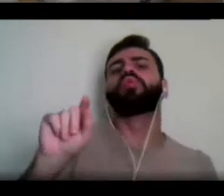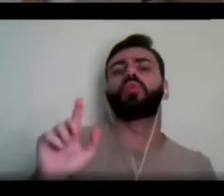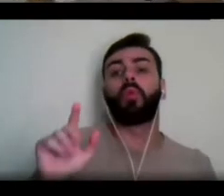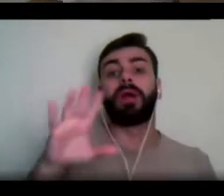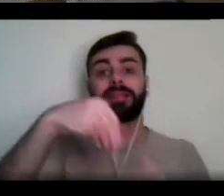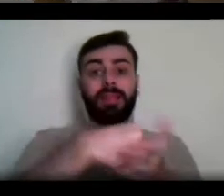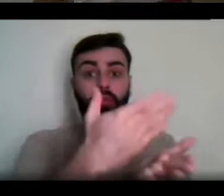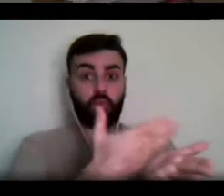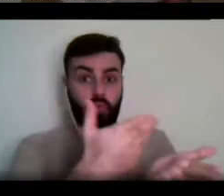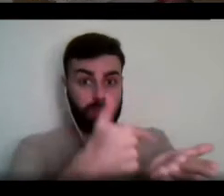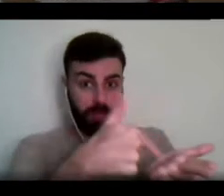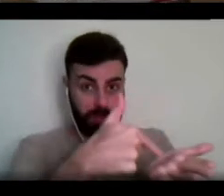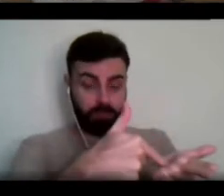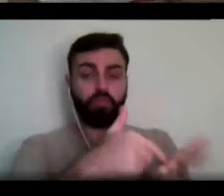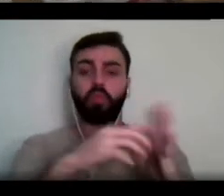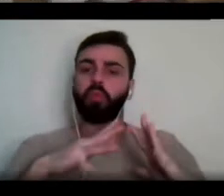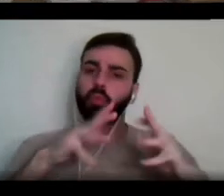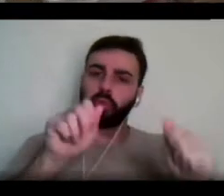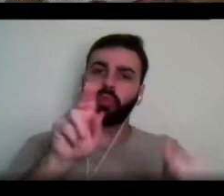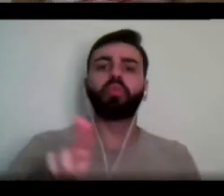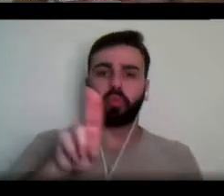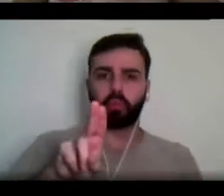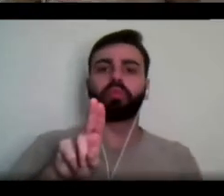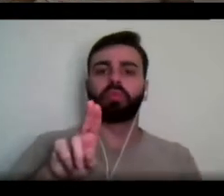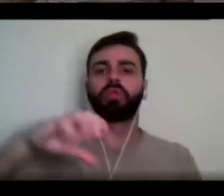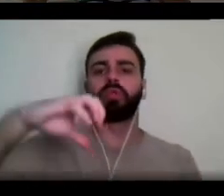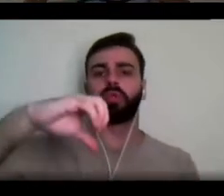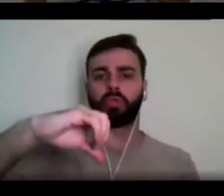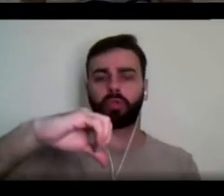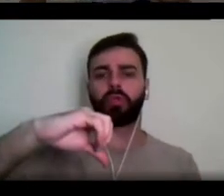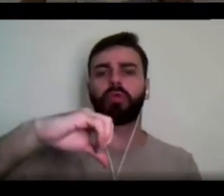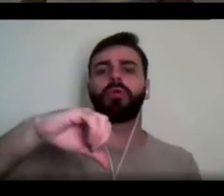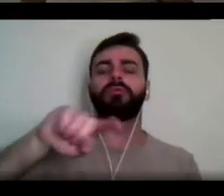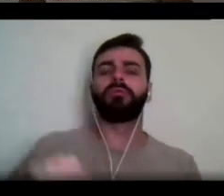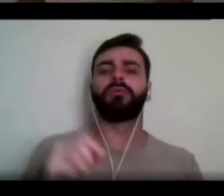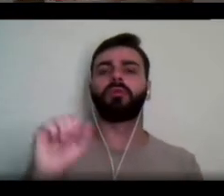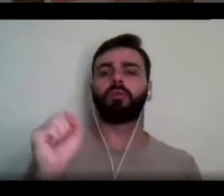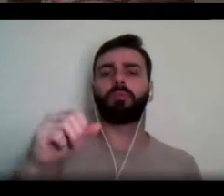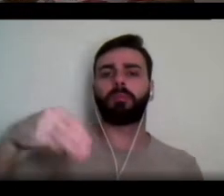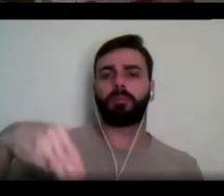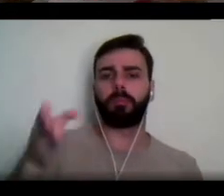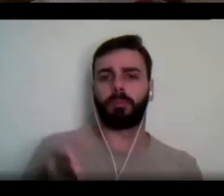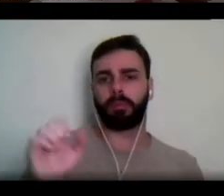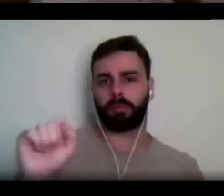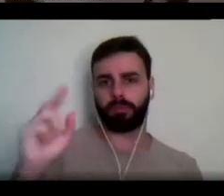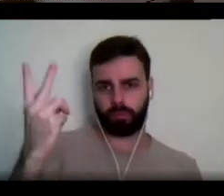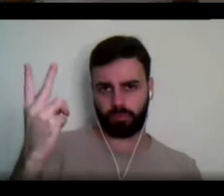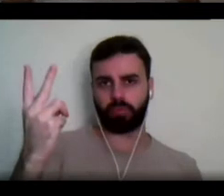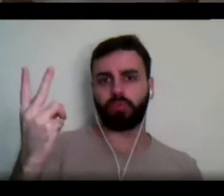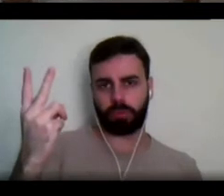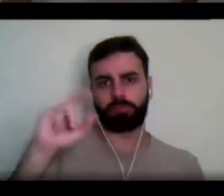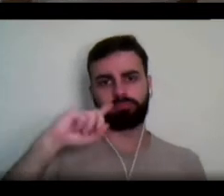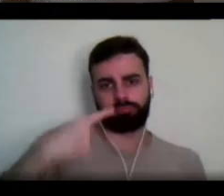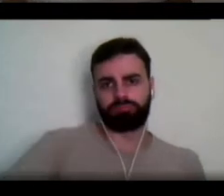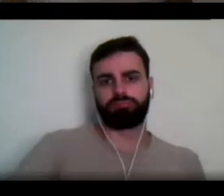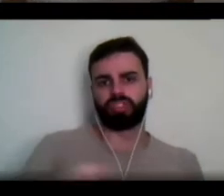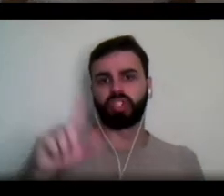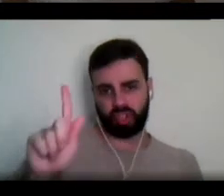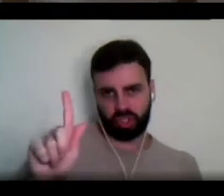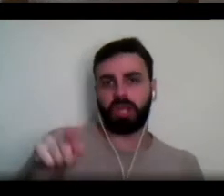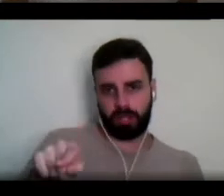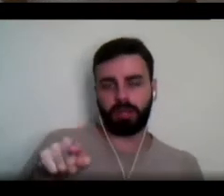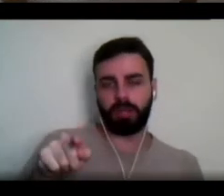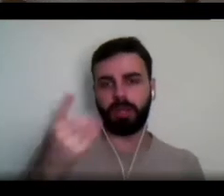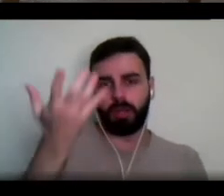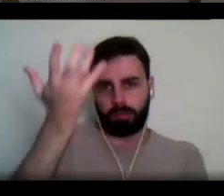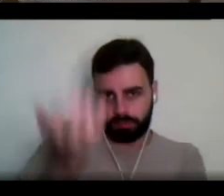Os exercícios do livro, todos, eles usam G igual a 9,8 metros por segundo ao quadrado. Então, os